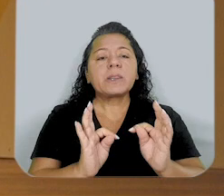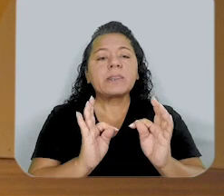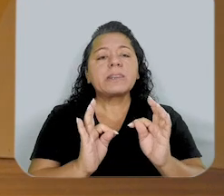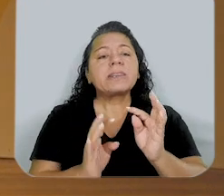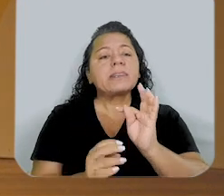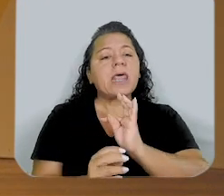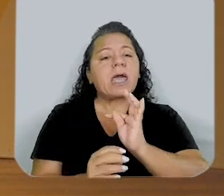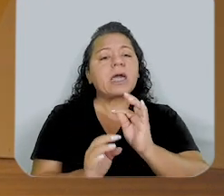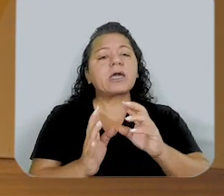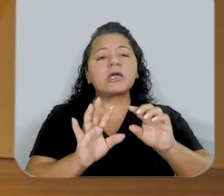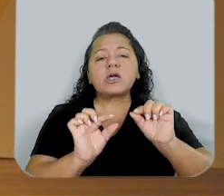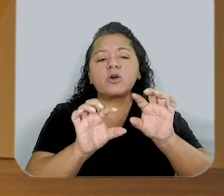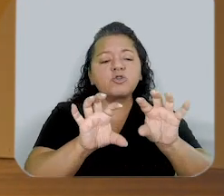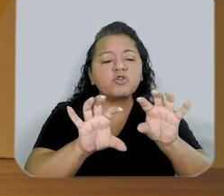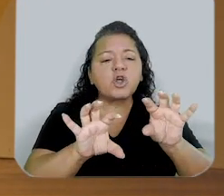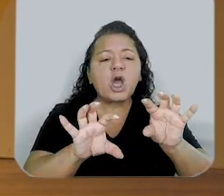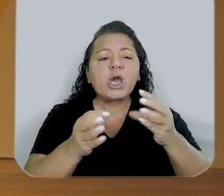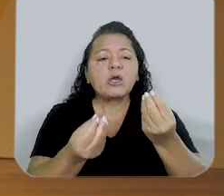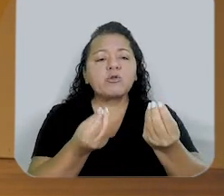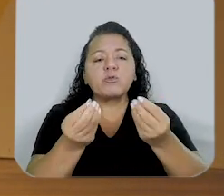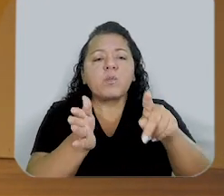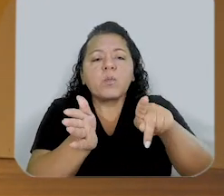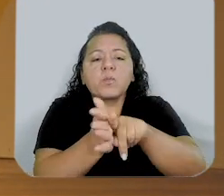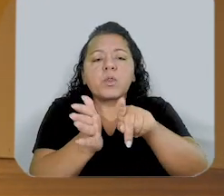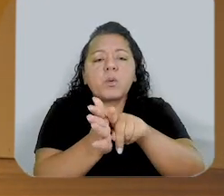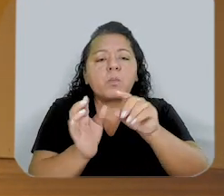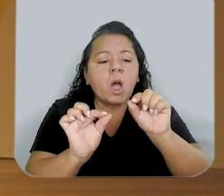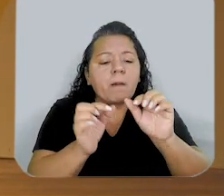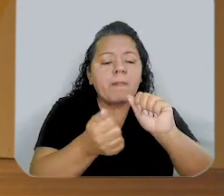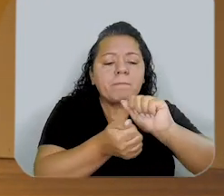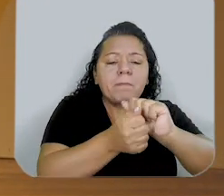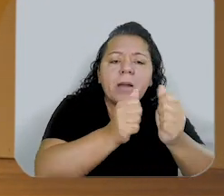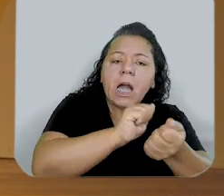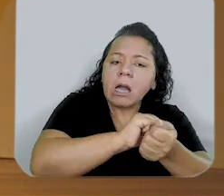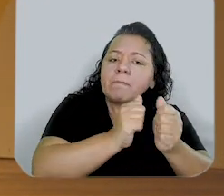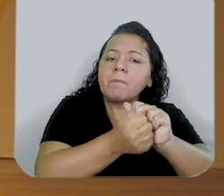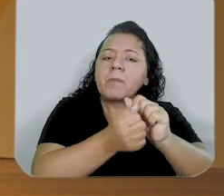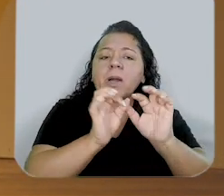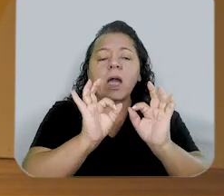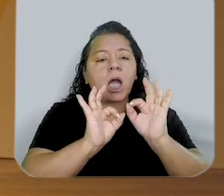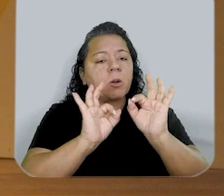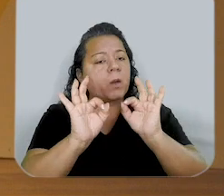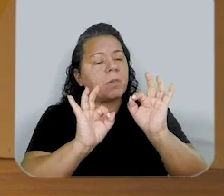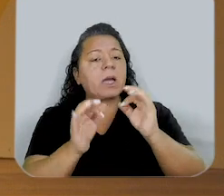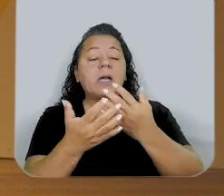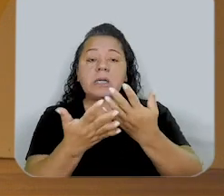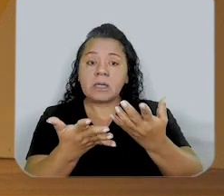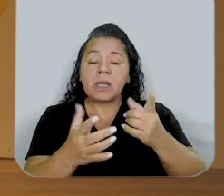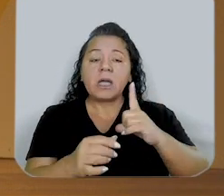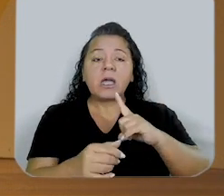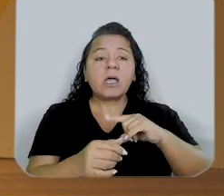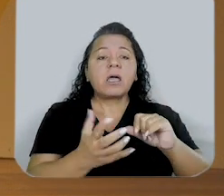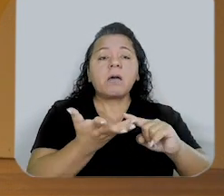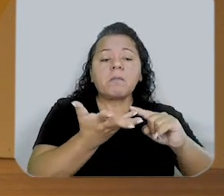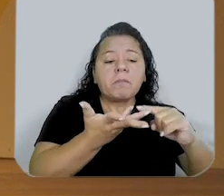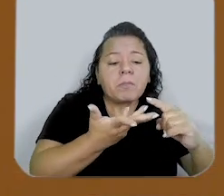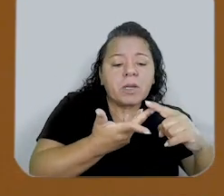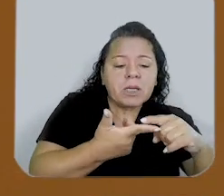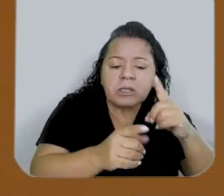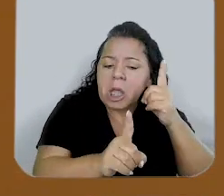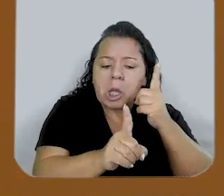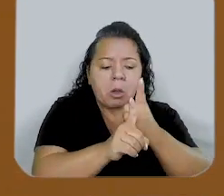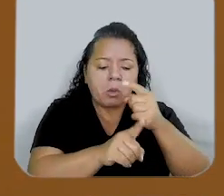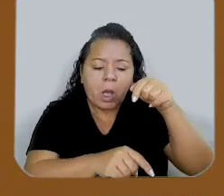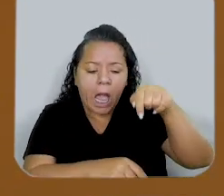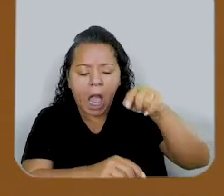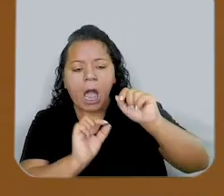trouxe também os seus conhecimentos e seus saberes, e aqui houve adaptações. Ingredientes que não foram encontrados aqui